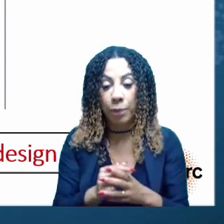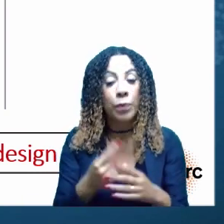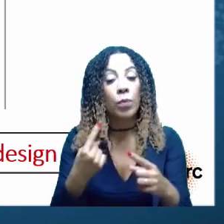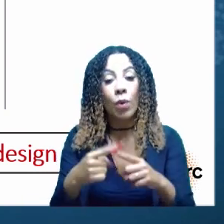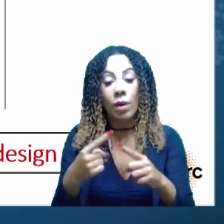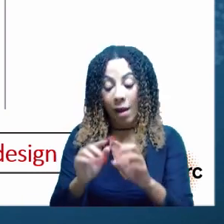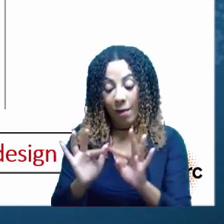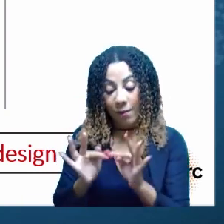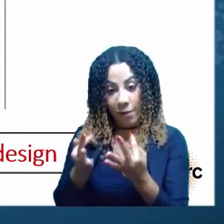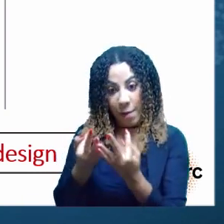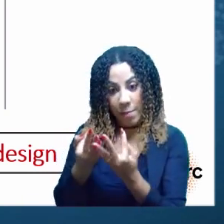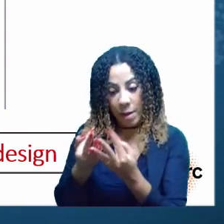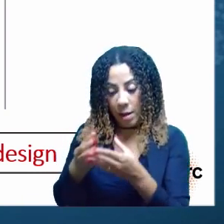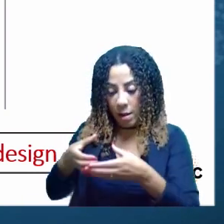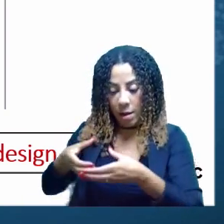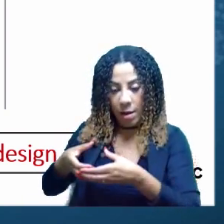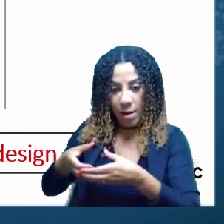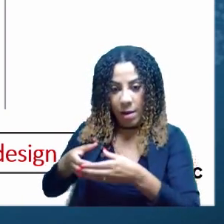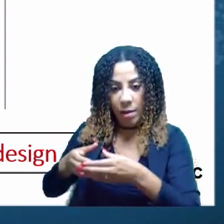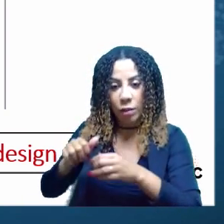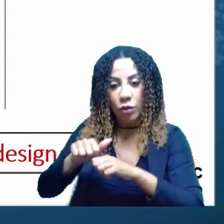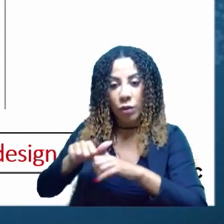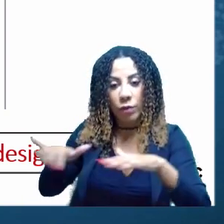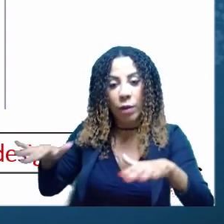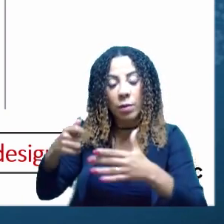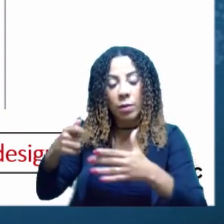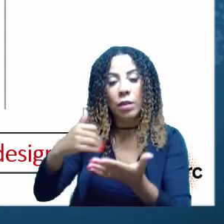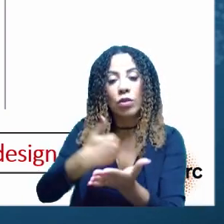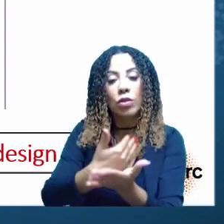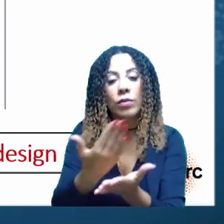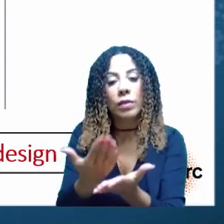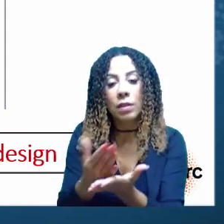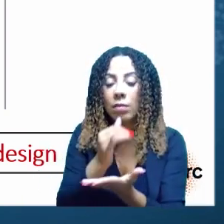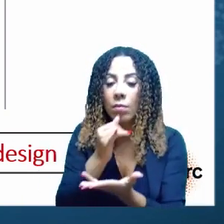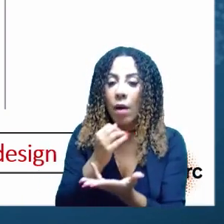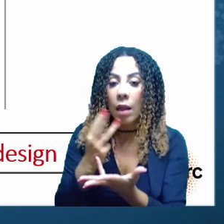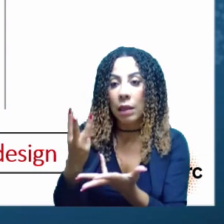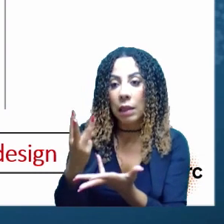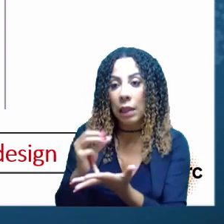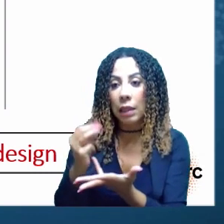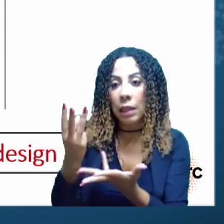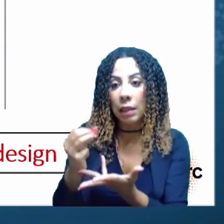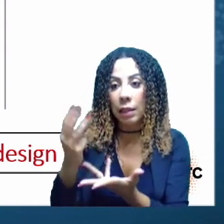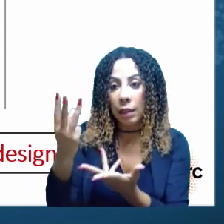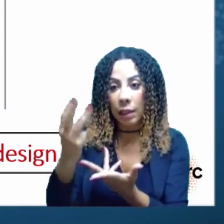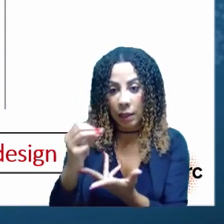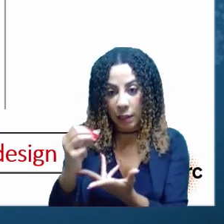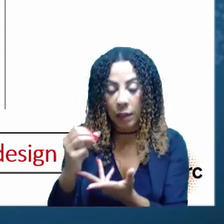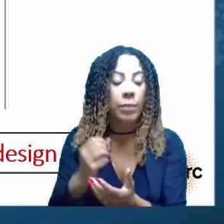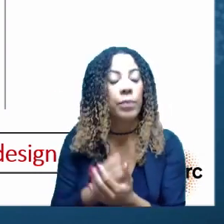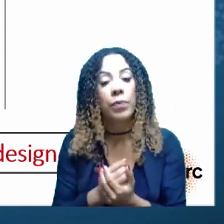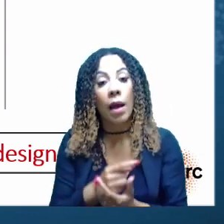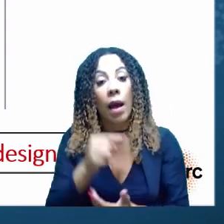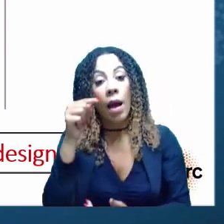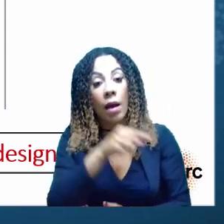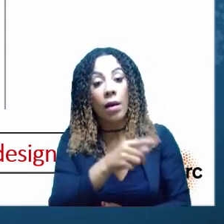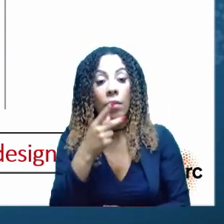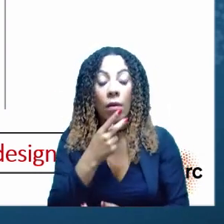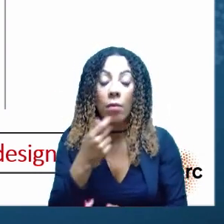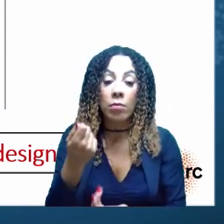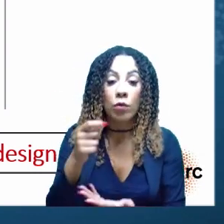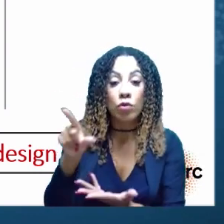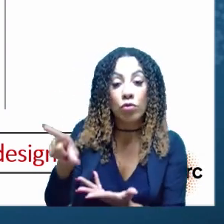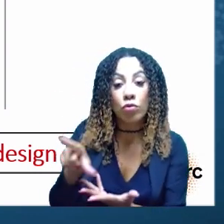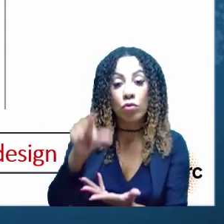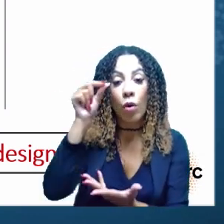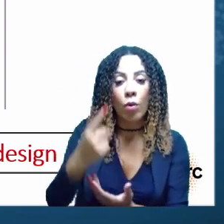têm que ser divididas em 30 famílias, basicamente. E para cada família, eles disseram, vamos escolher um vírus que é típico dessa